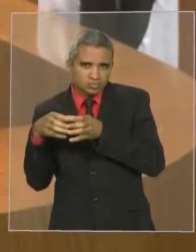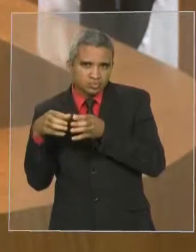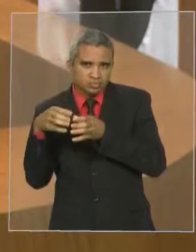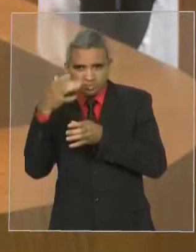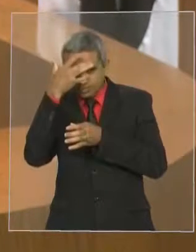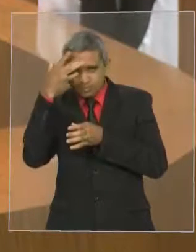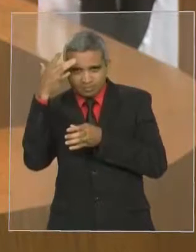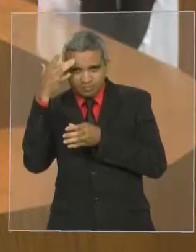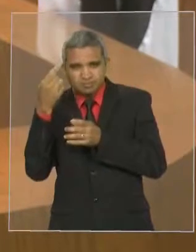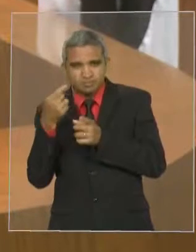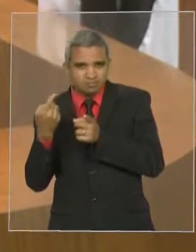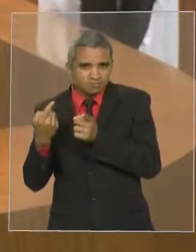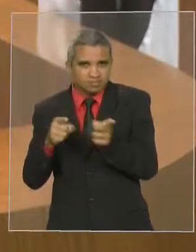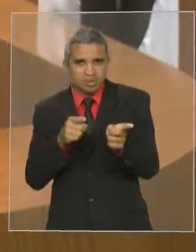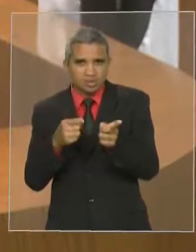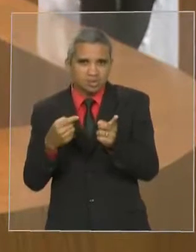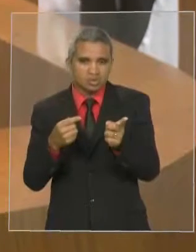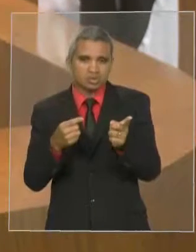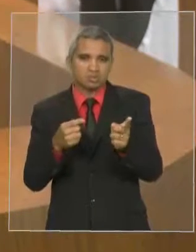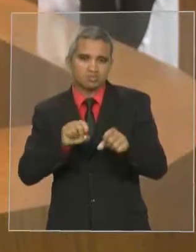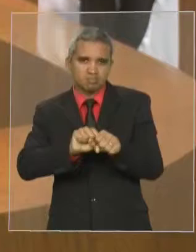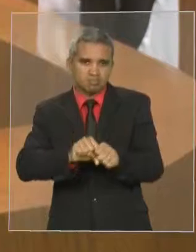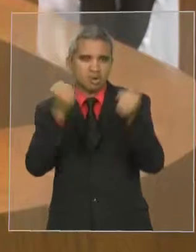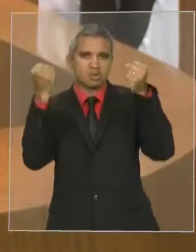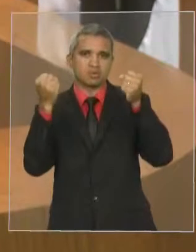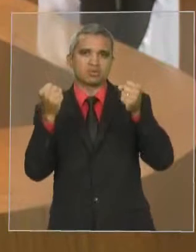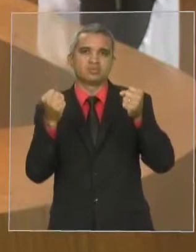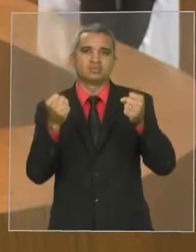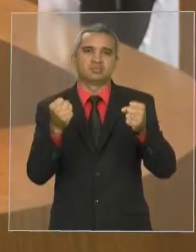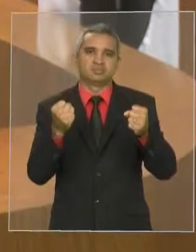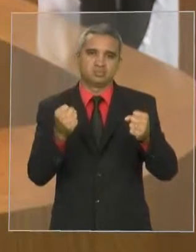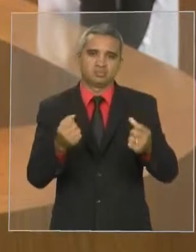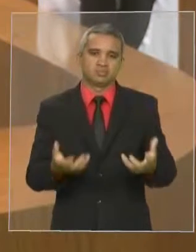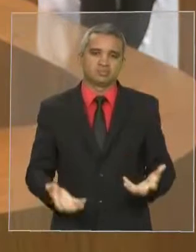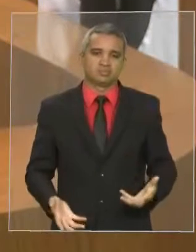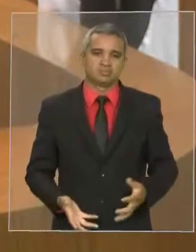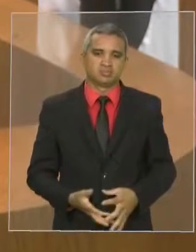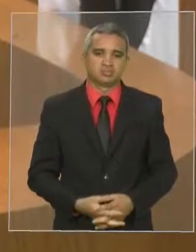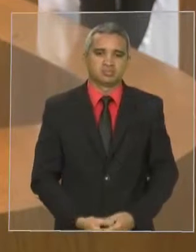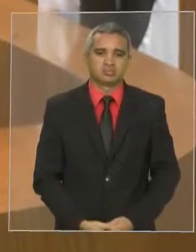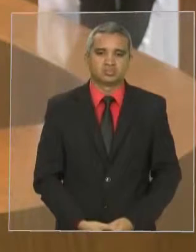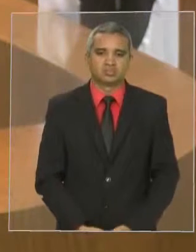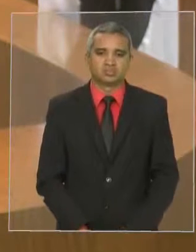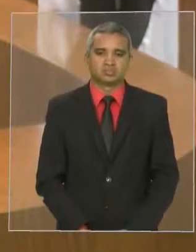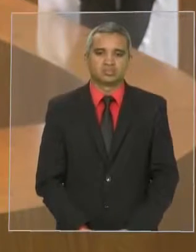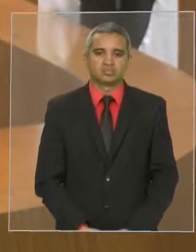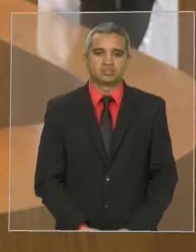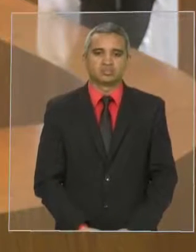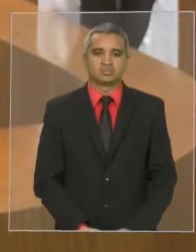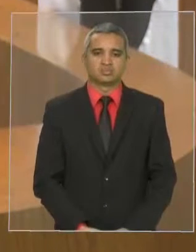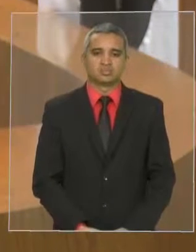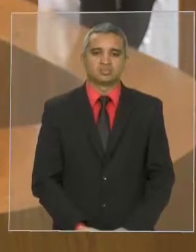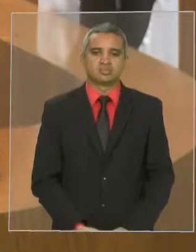ao direito de comunicação, da liberdade de imprensa. Eu quero aqui